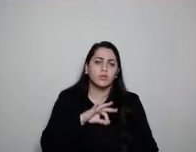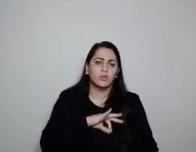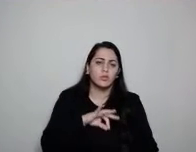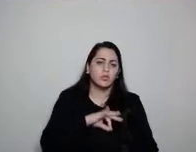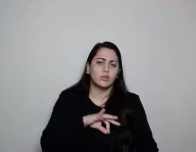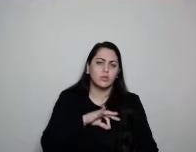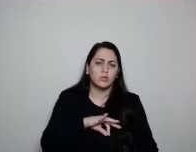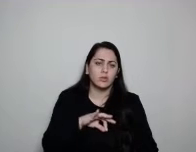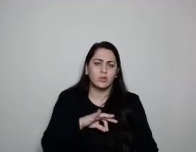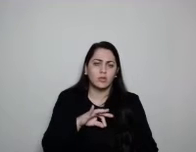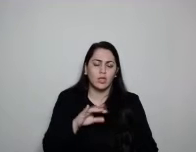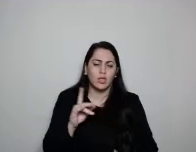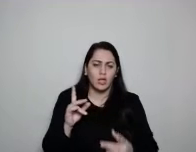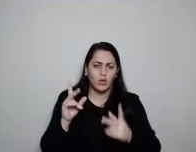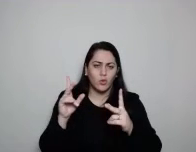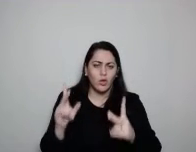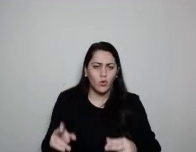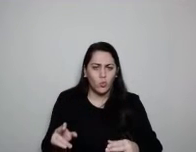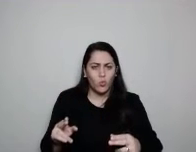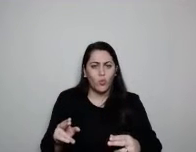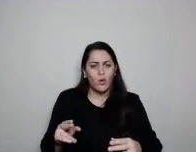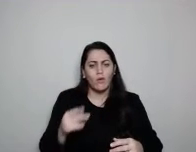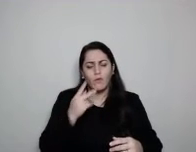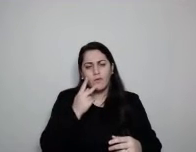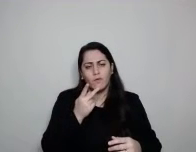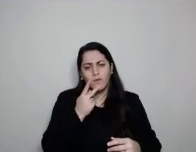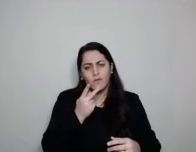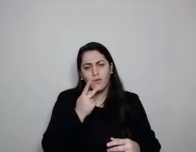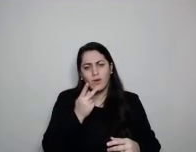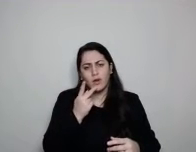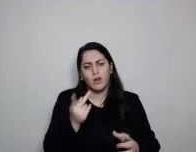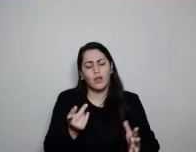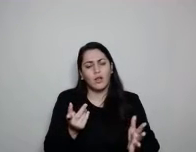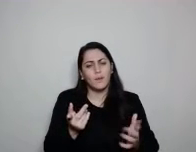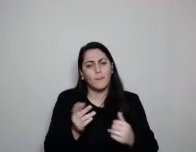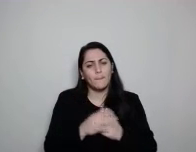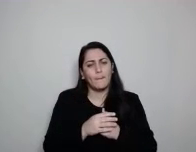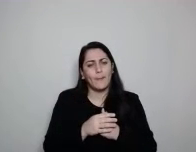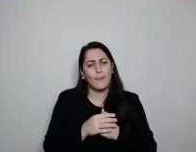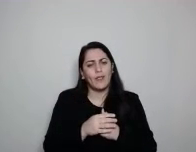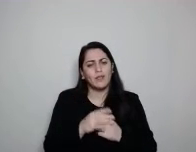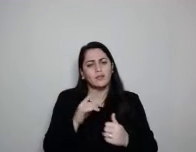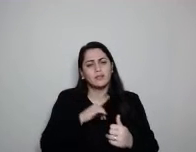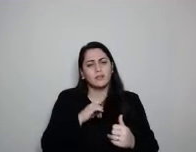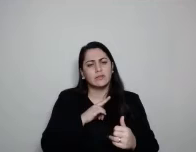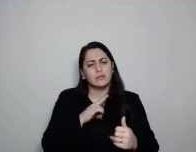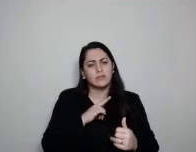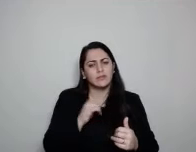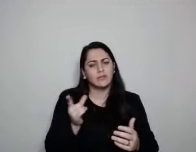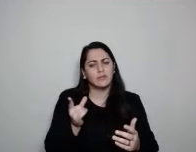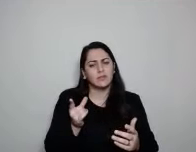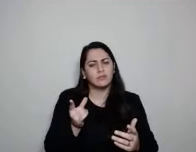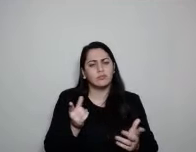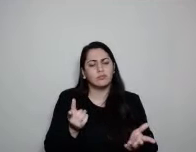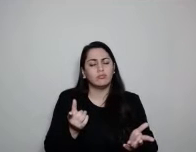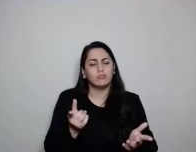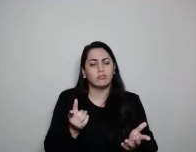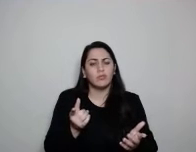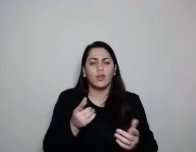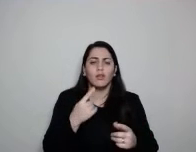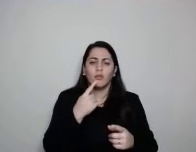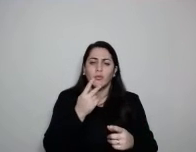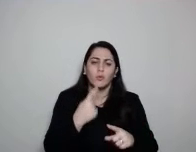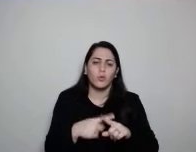como presumivelmente eles atenderiam e deixaram de atender por conta da quebra do